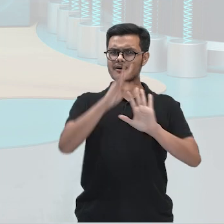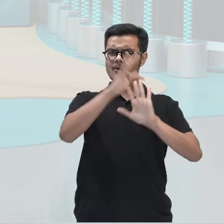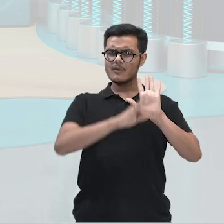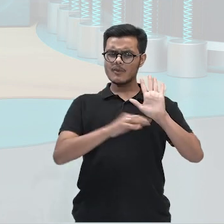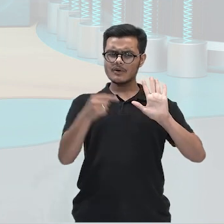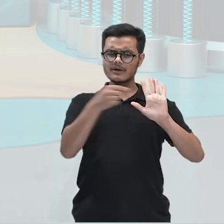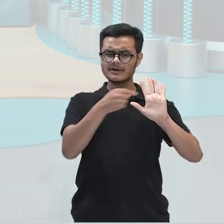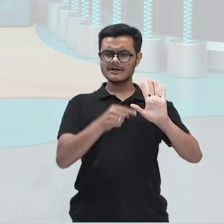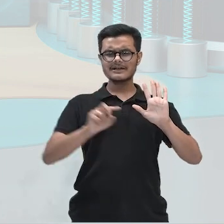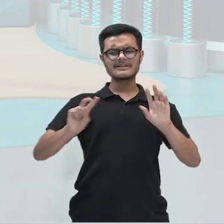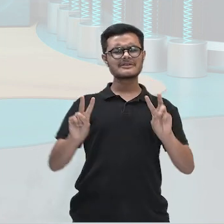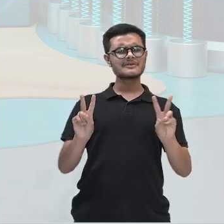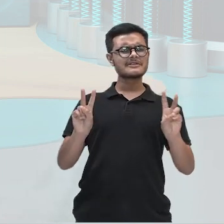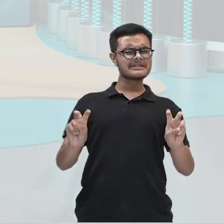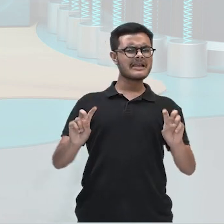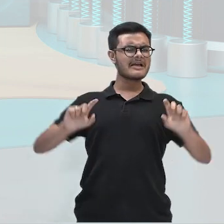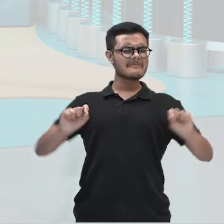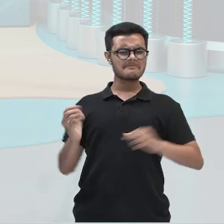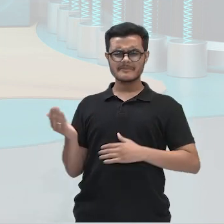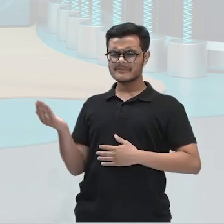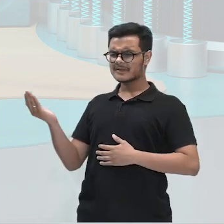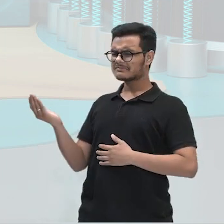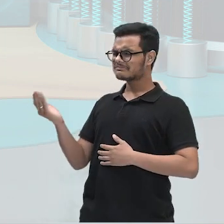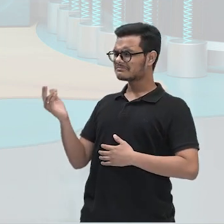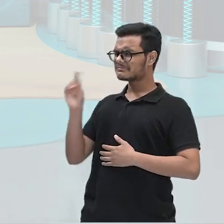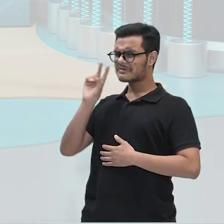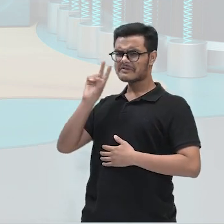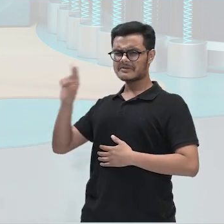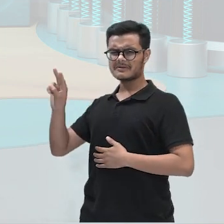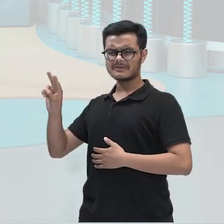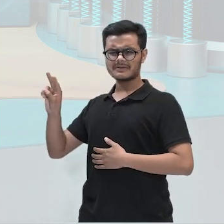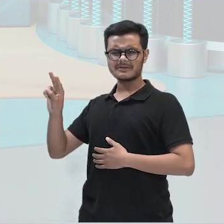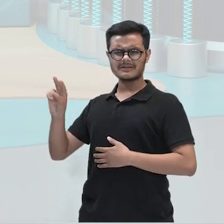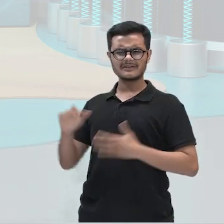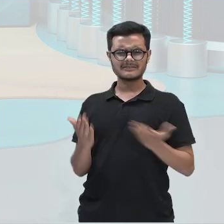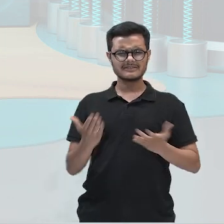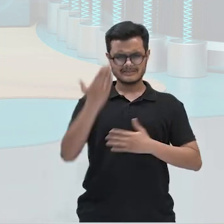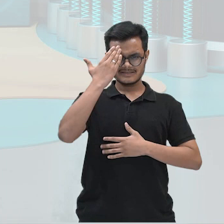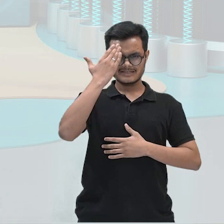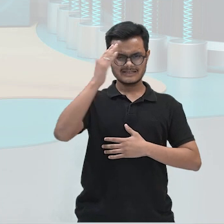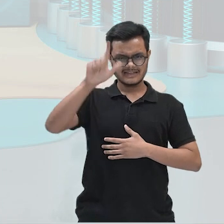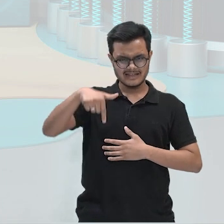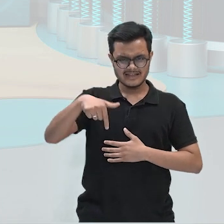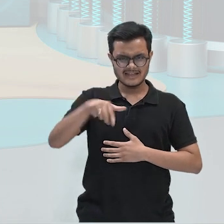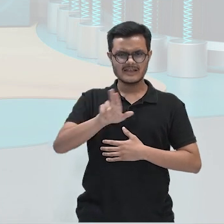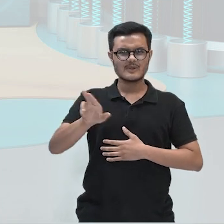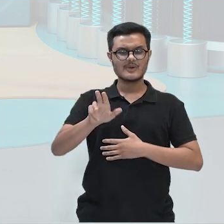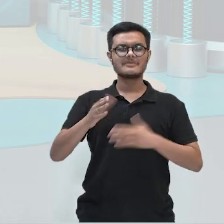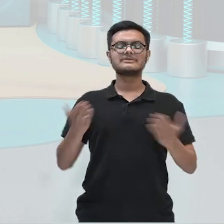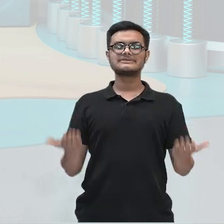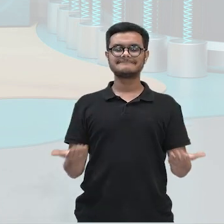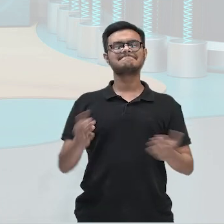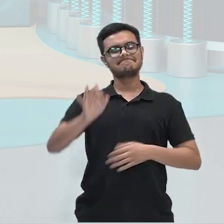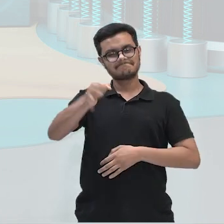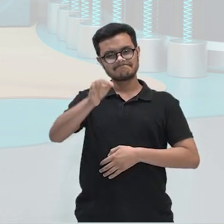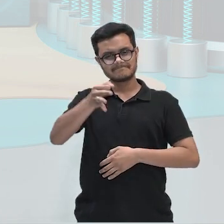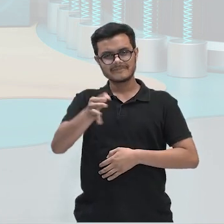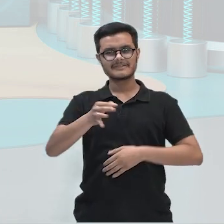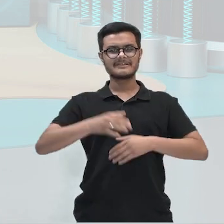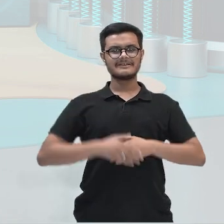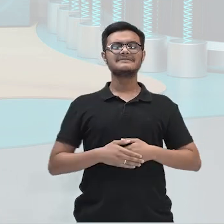é sobre essas imagens aqui. Já adivinharam do que é? Isso mesmo,